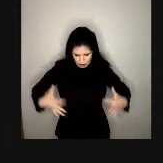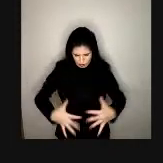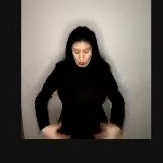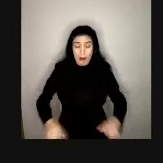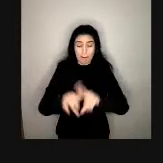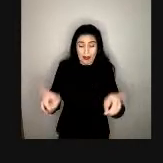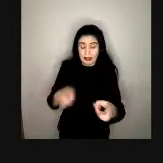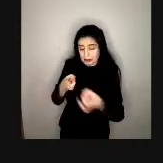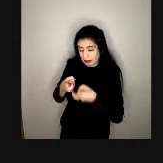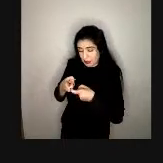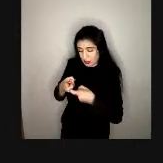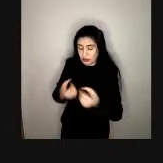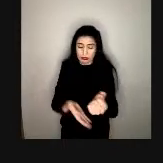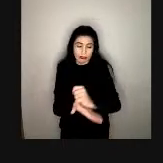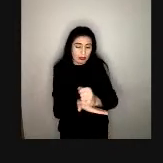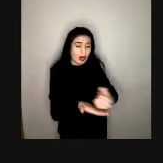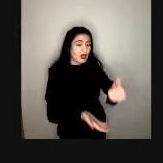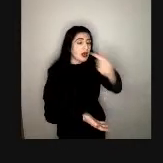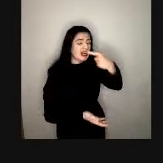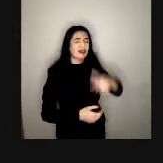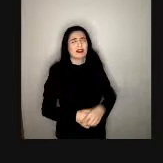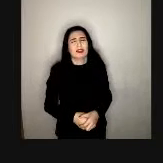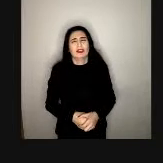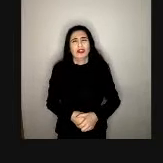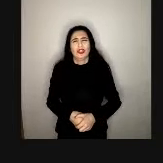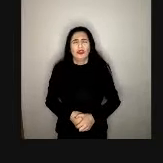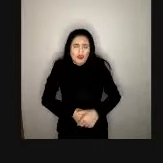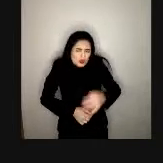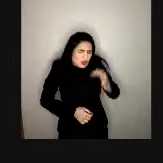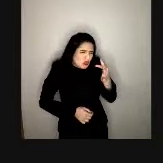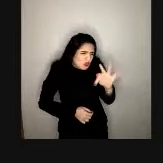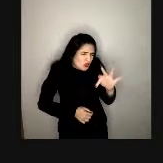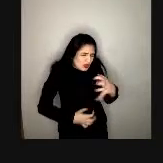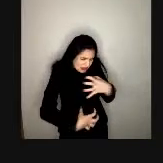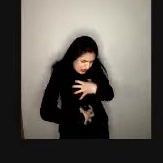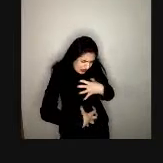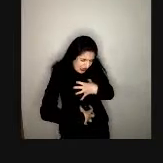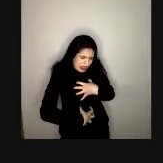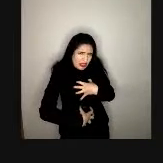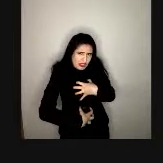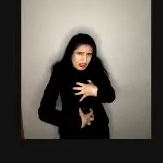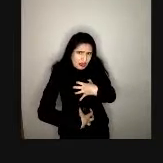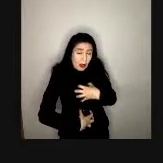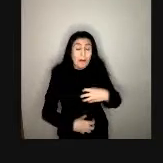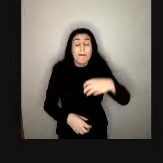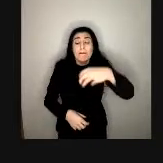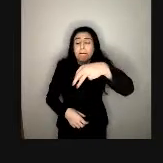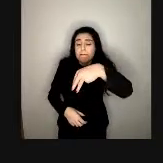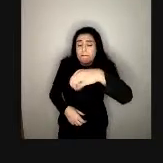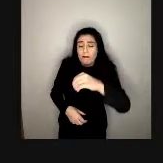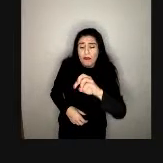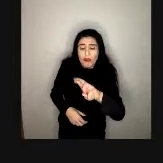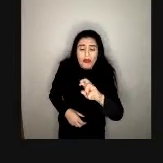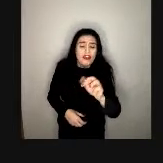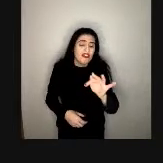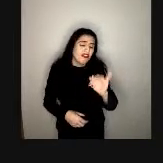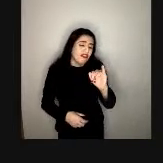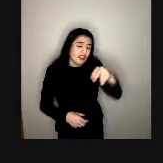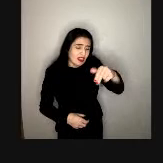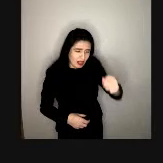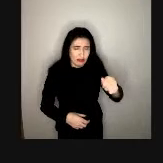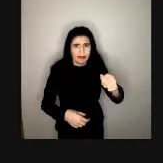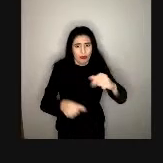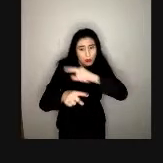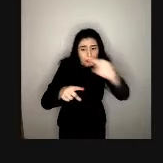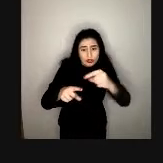e dores para respirar. Então, era um remédio baseado em morfina. E falou para ela sair ali